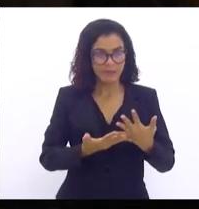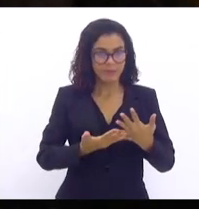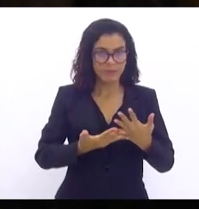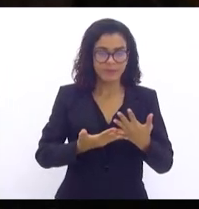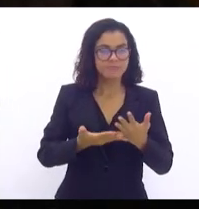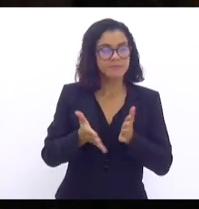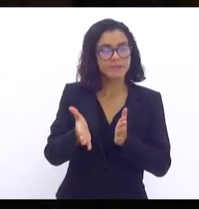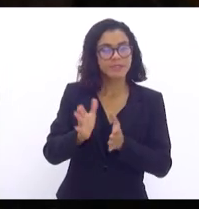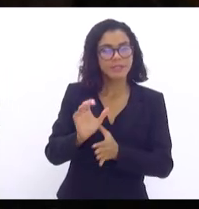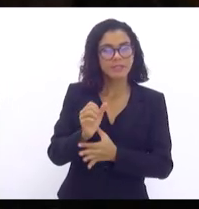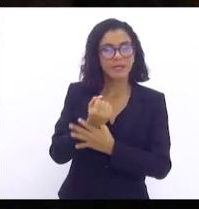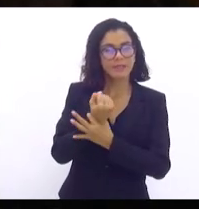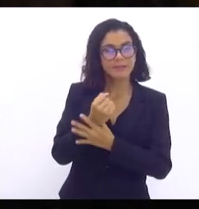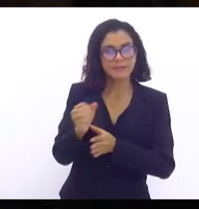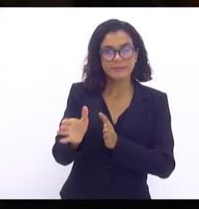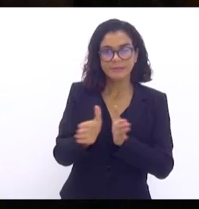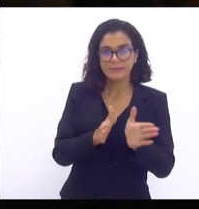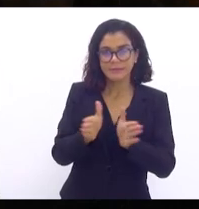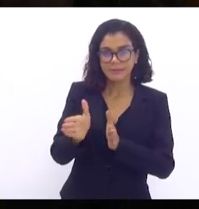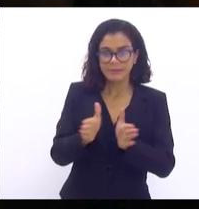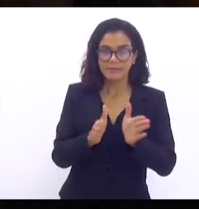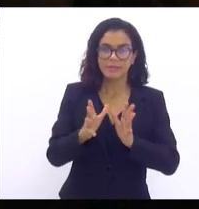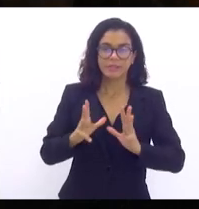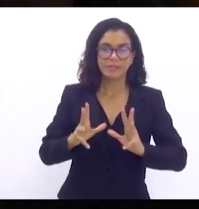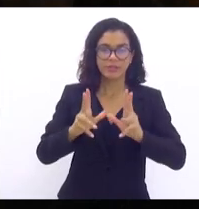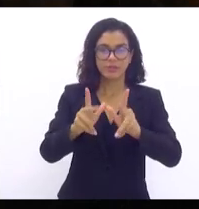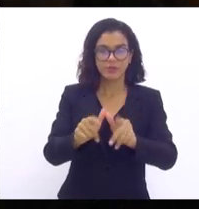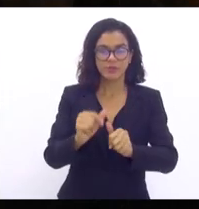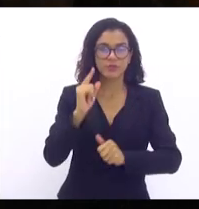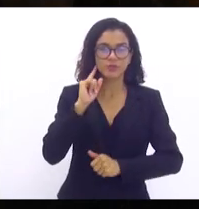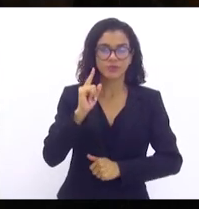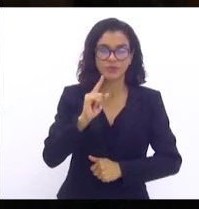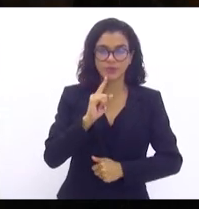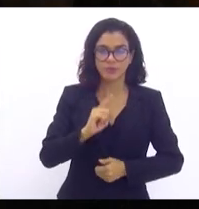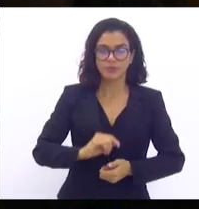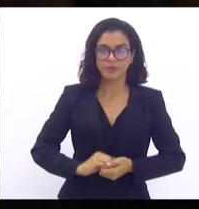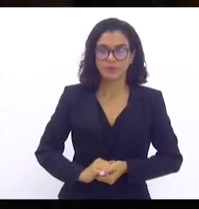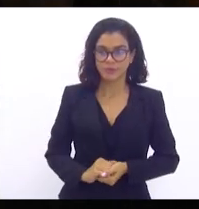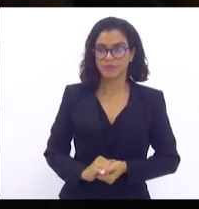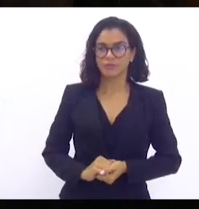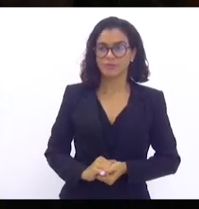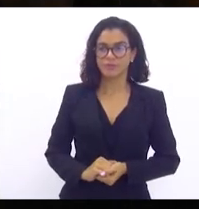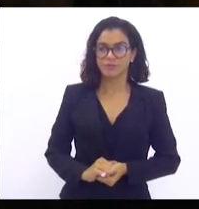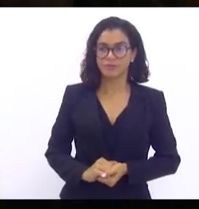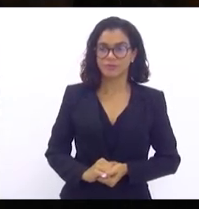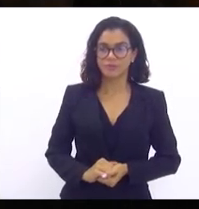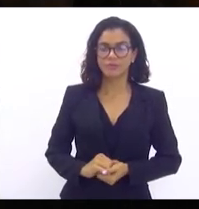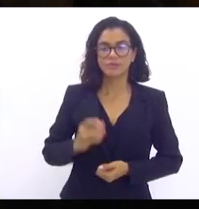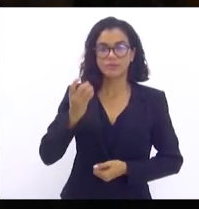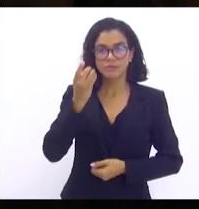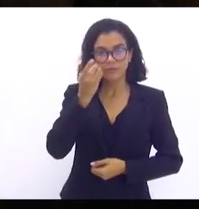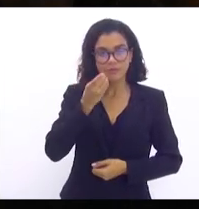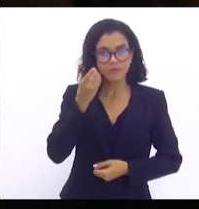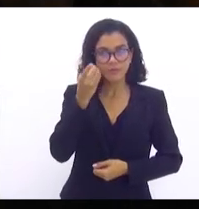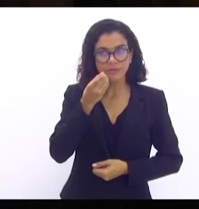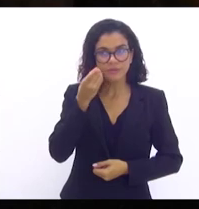Libras, que leva a nossa voz aos deficientes auditivos. Senhor